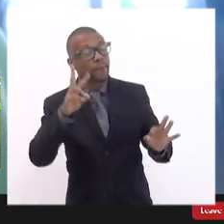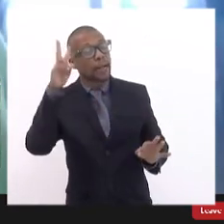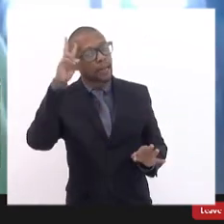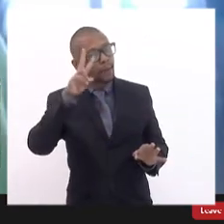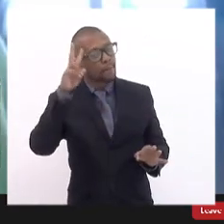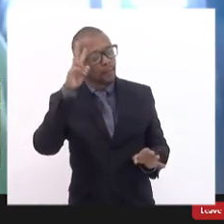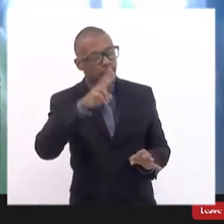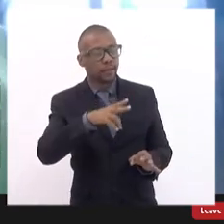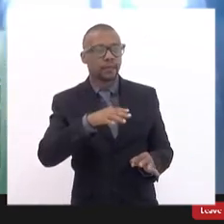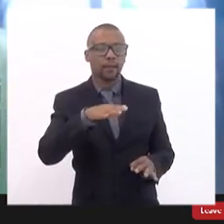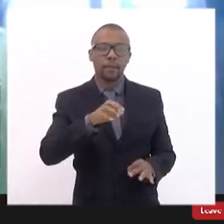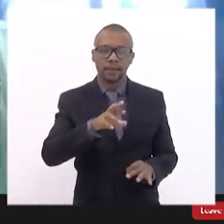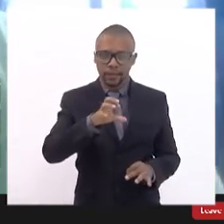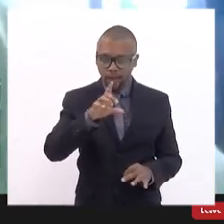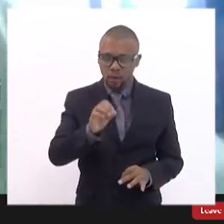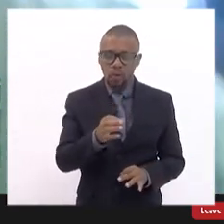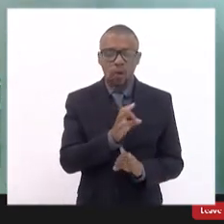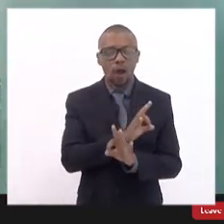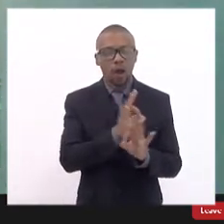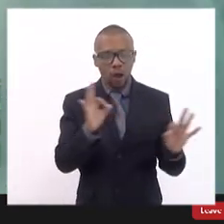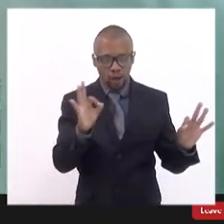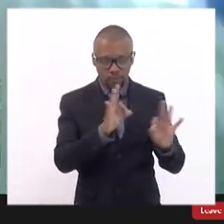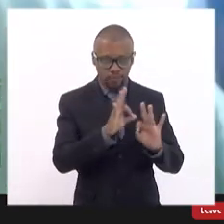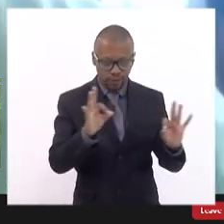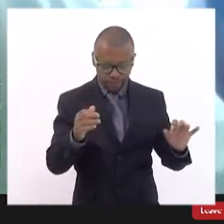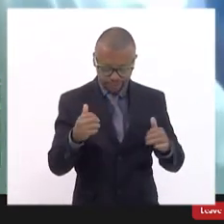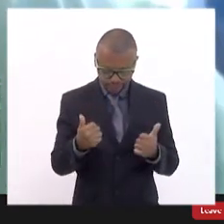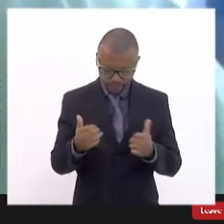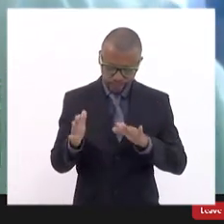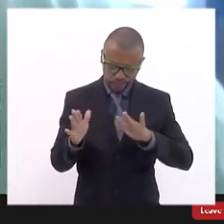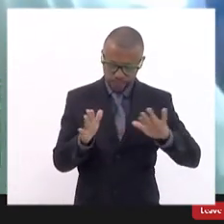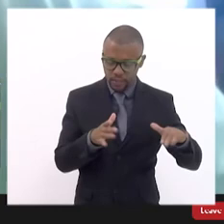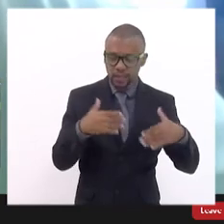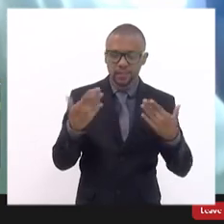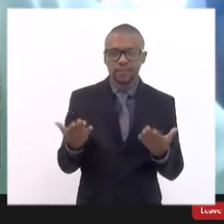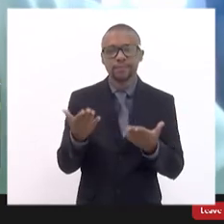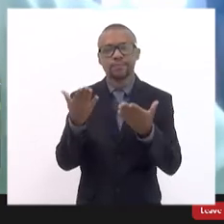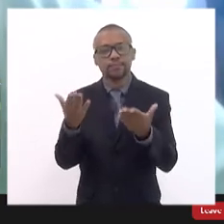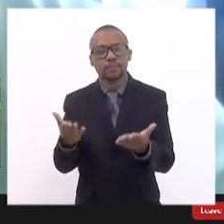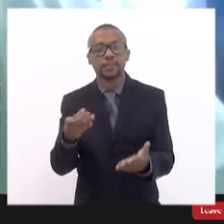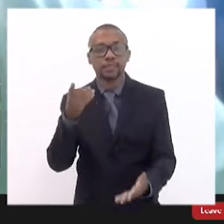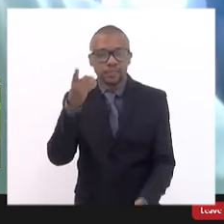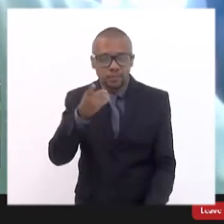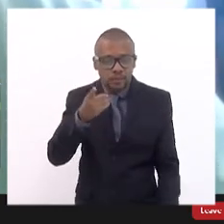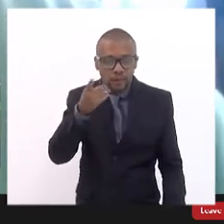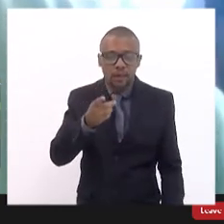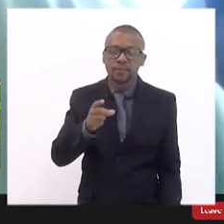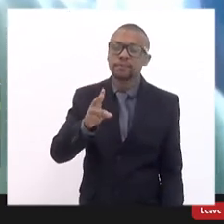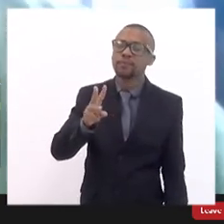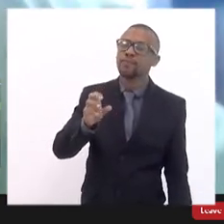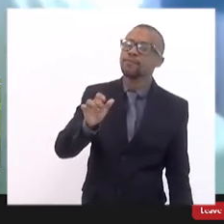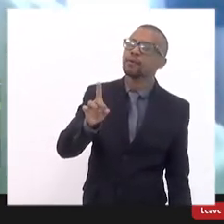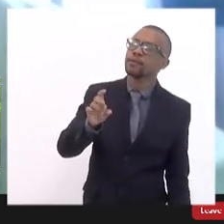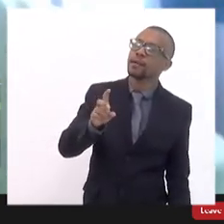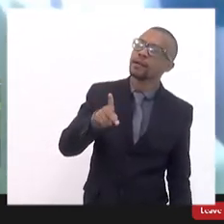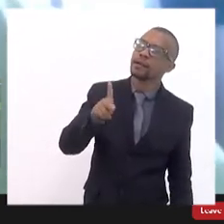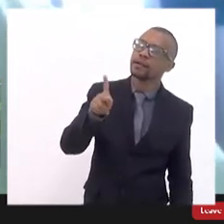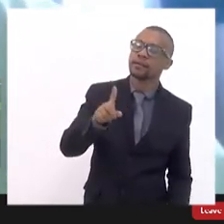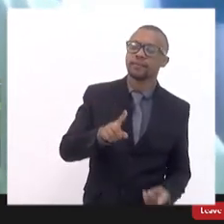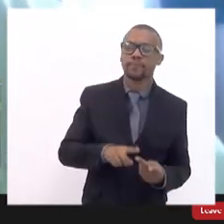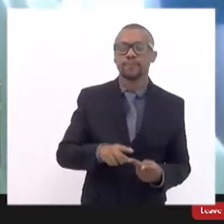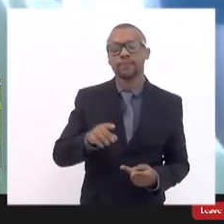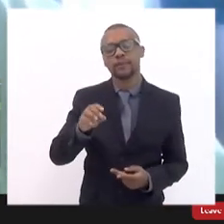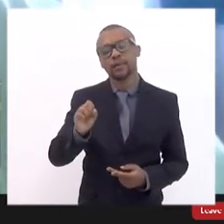lembrança, Marcelo, ótima colocação. Valdec, Serafini, então, palavras de